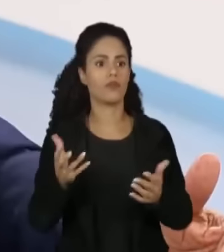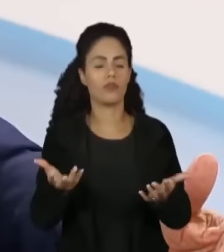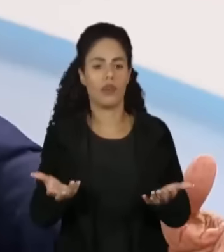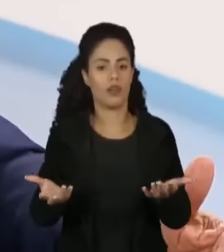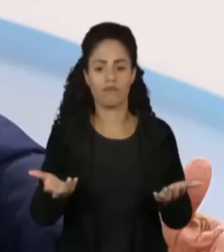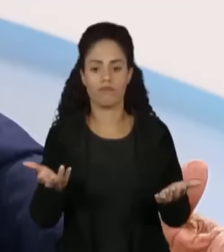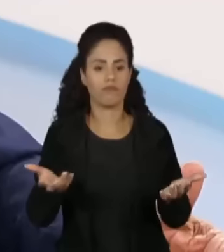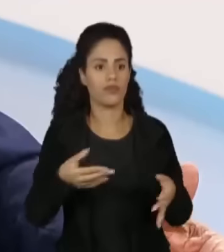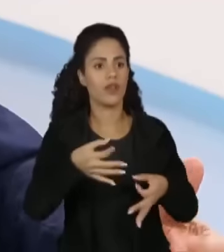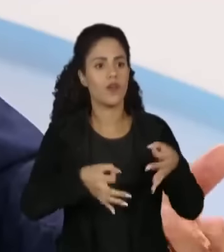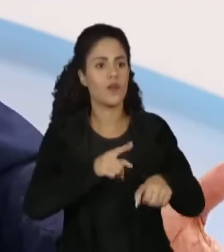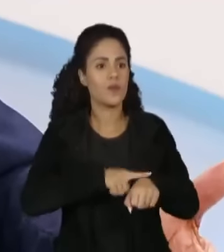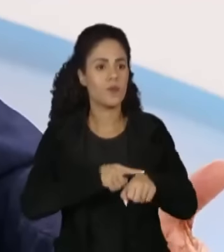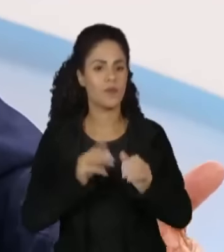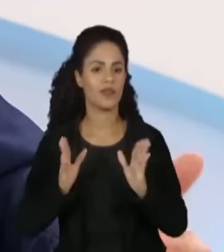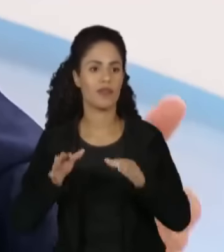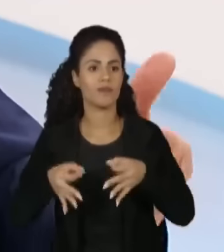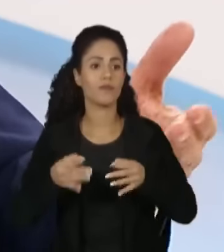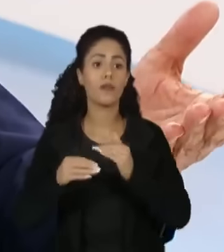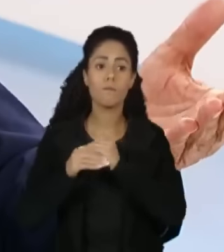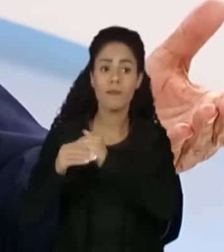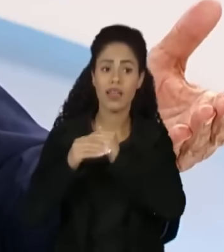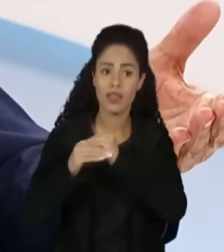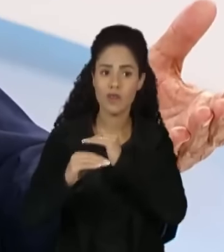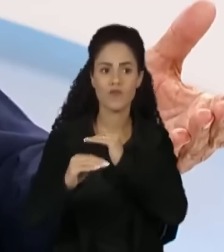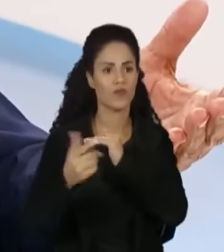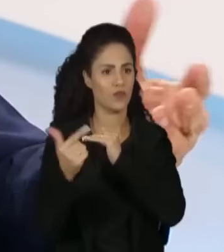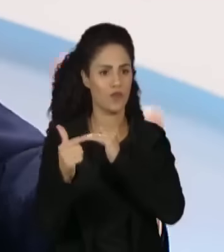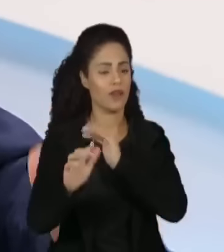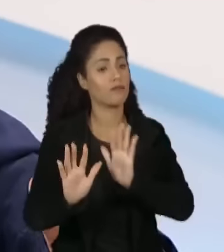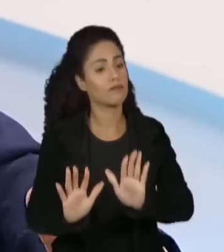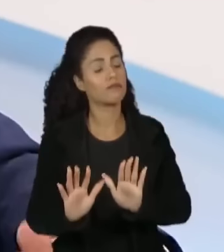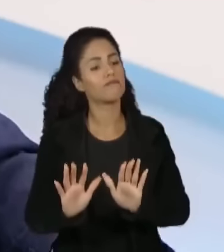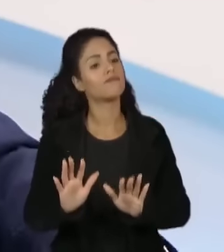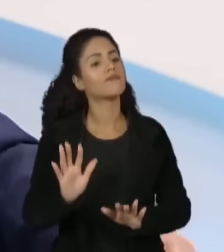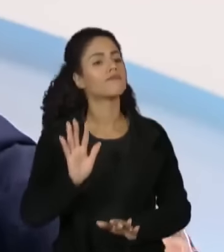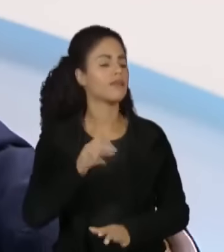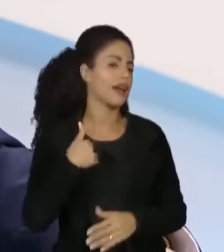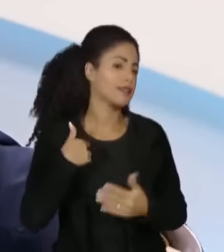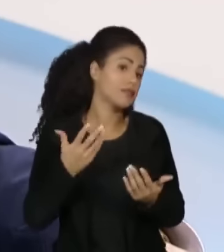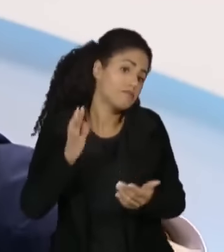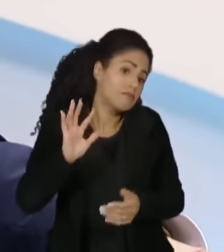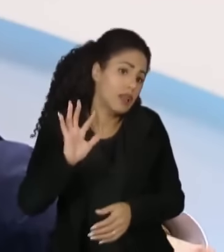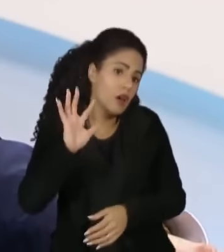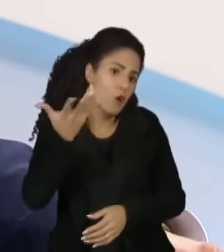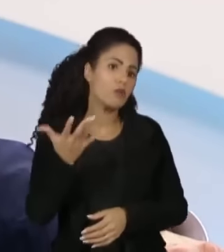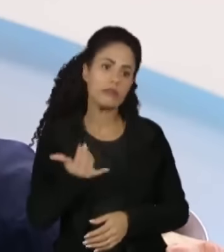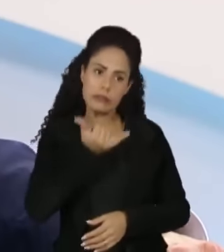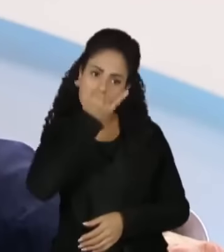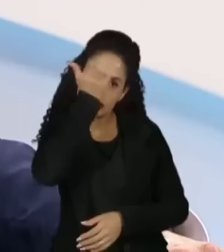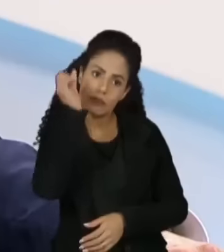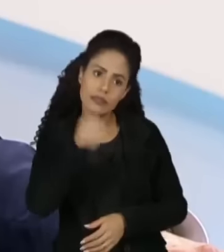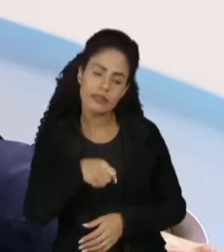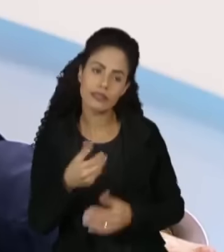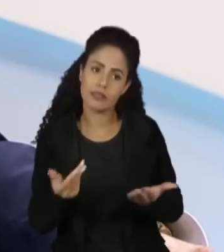do julgamento. Não é um padrão, mas aconteceu. Eu chamaria de um